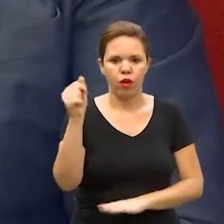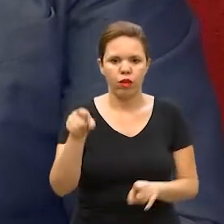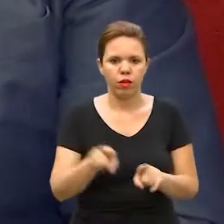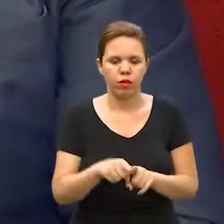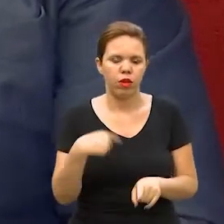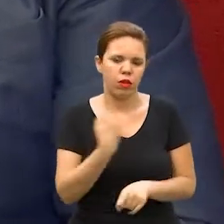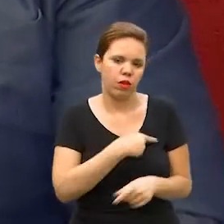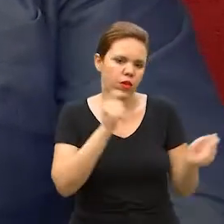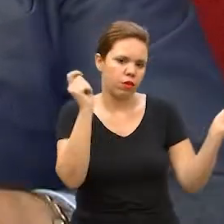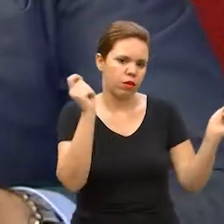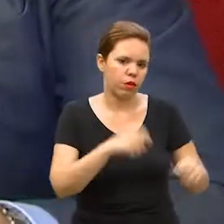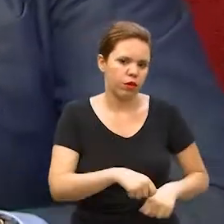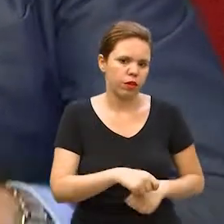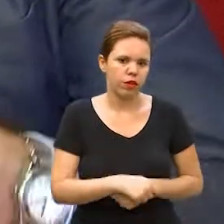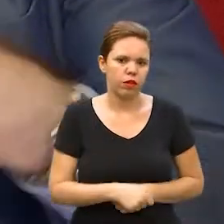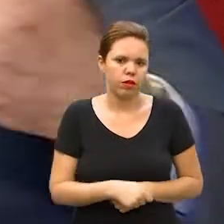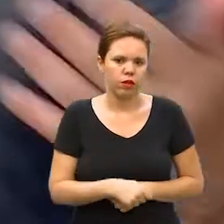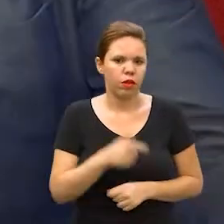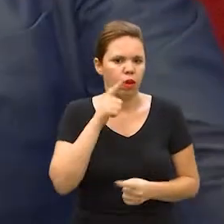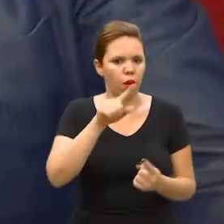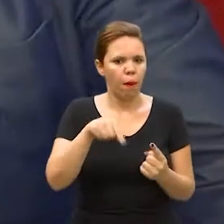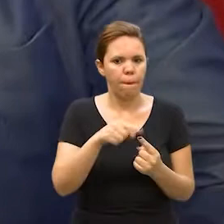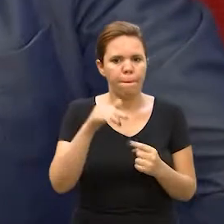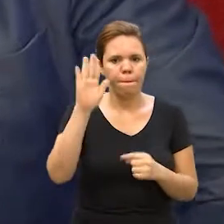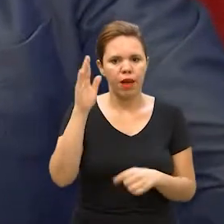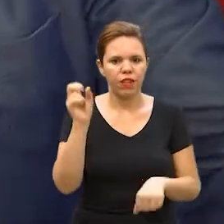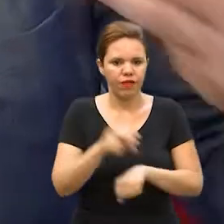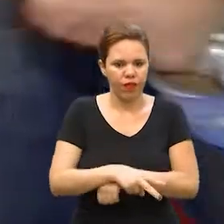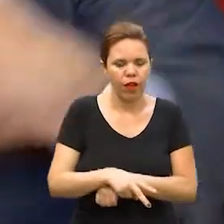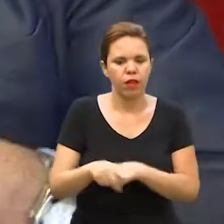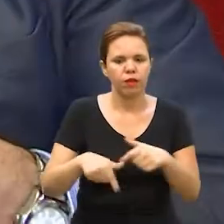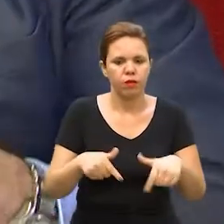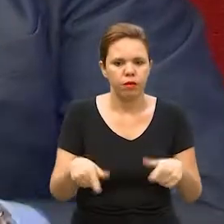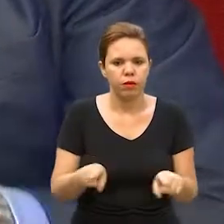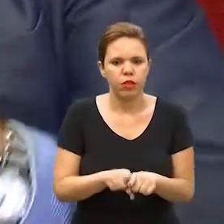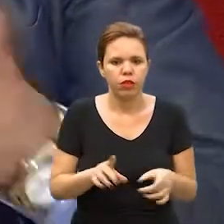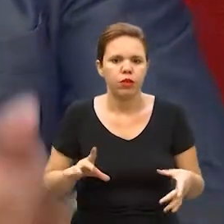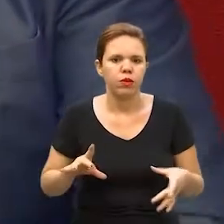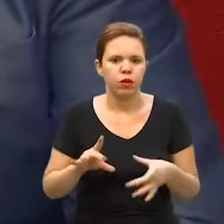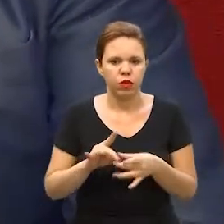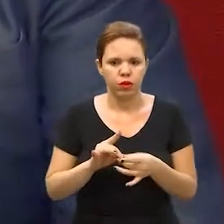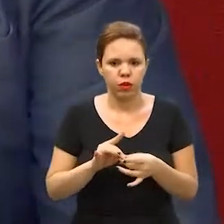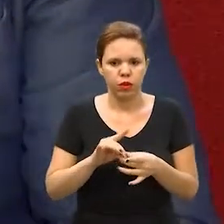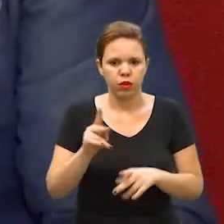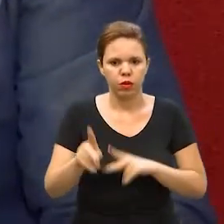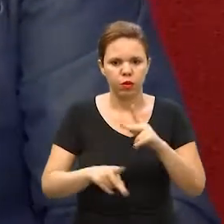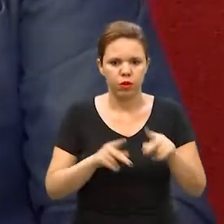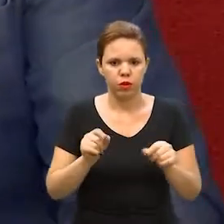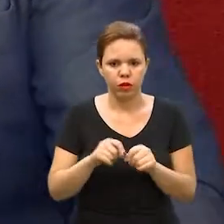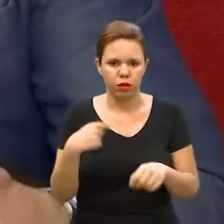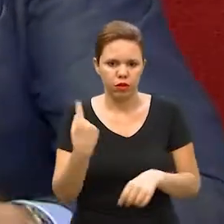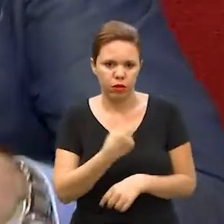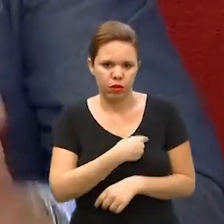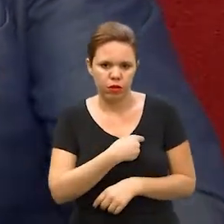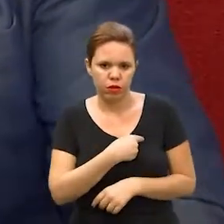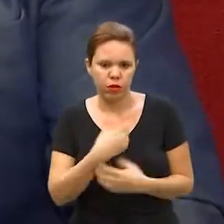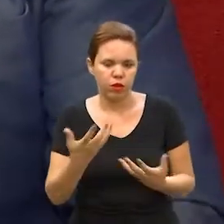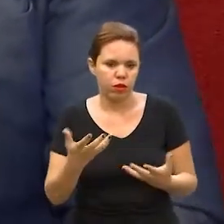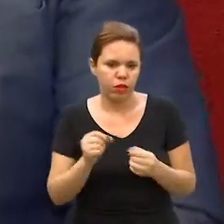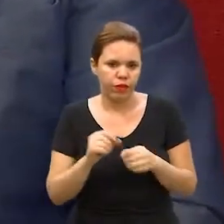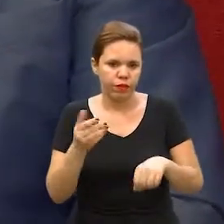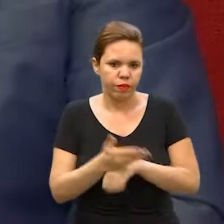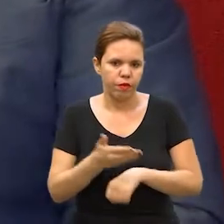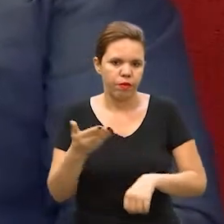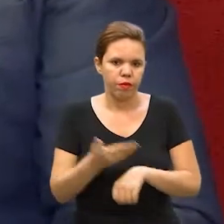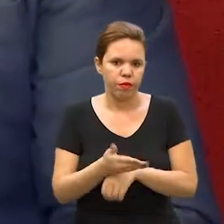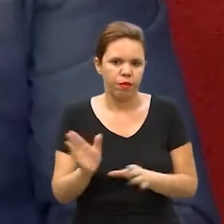nossa capacidade de alcançar mais empresas e elas se vincularem ou se associarem a nós, ou quererem fazer parte